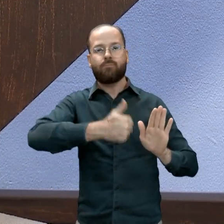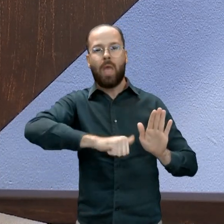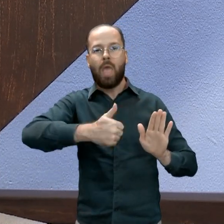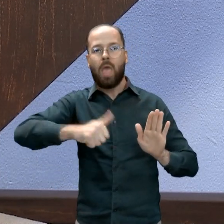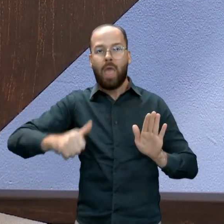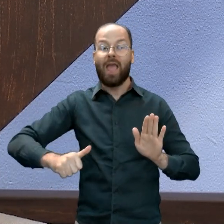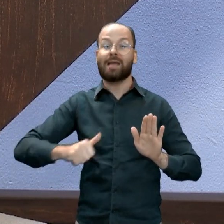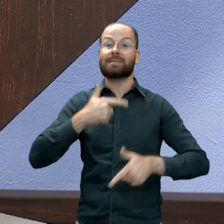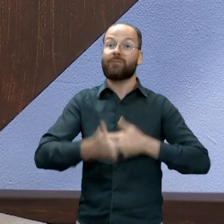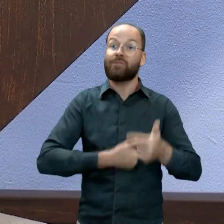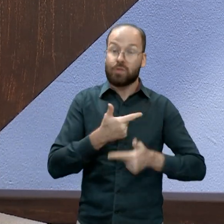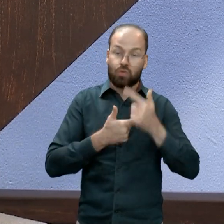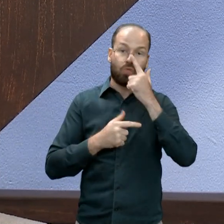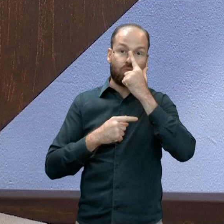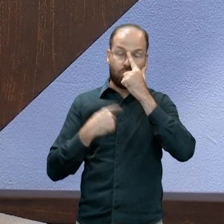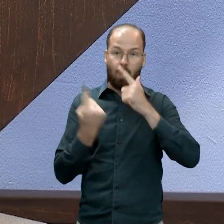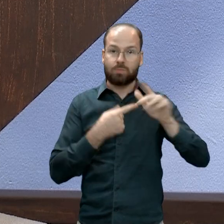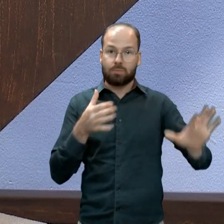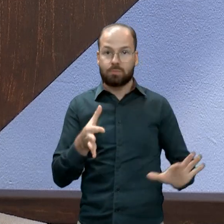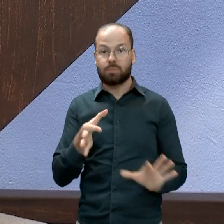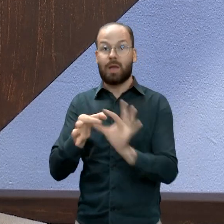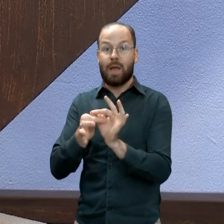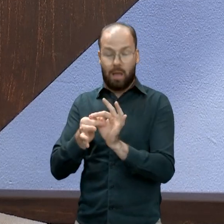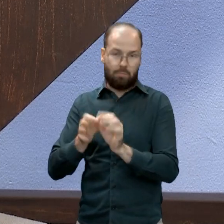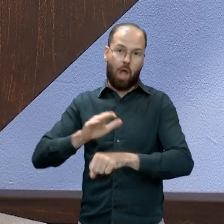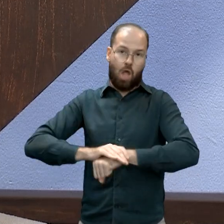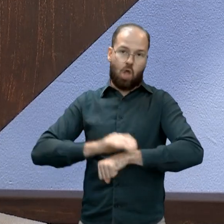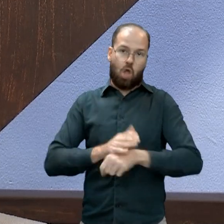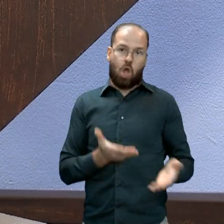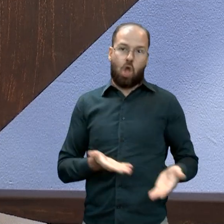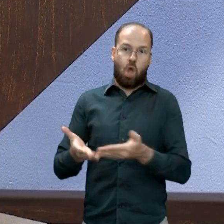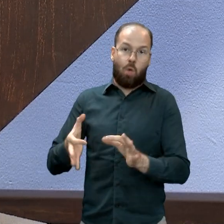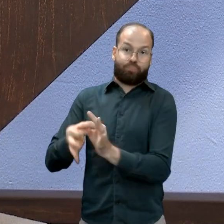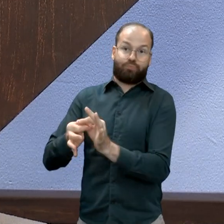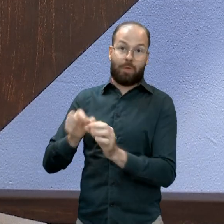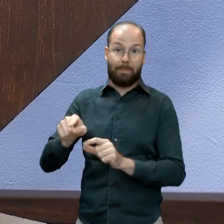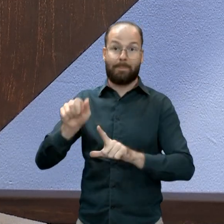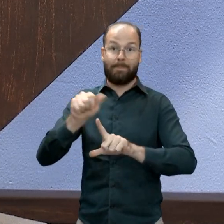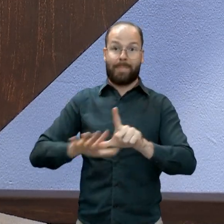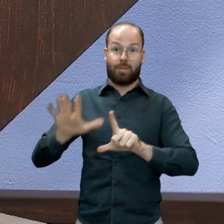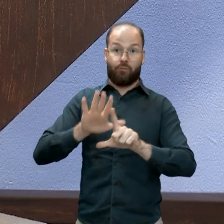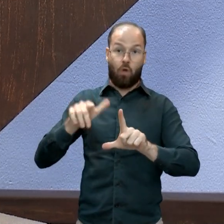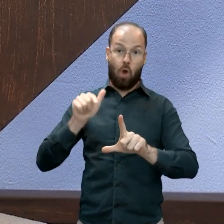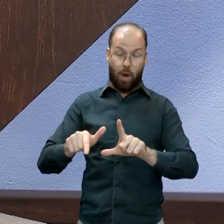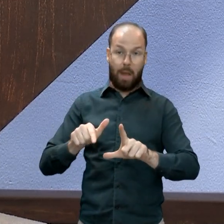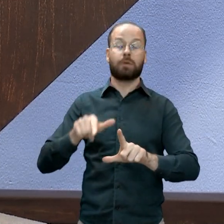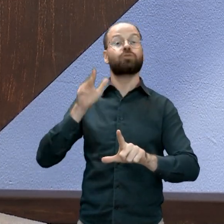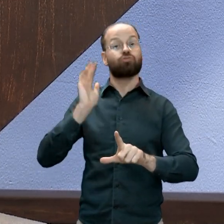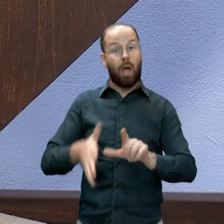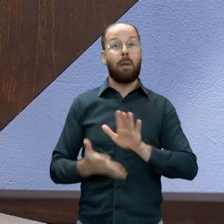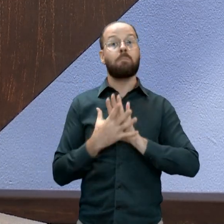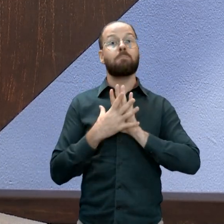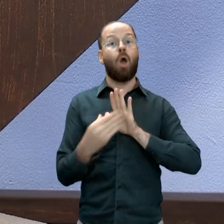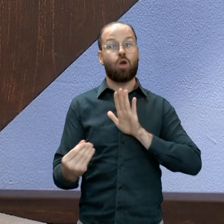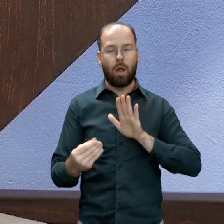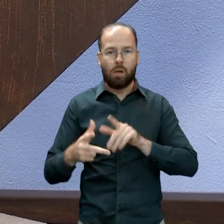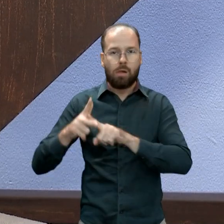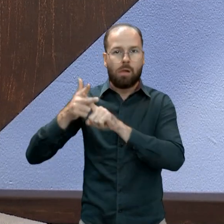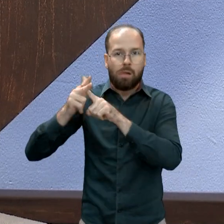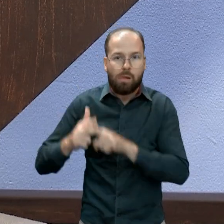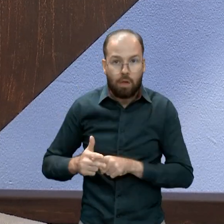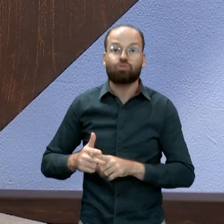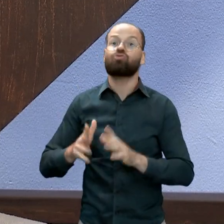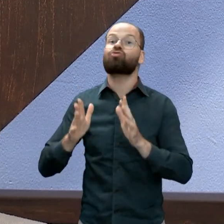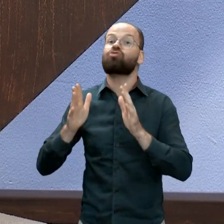coletamos automaticamente dessa plataforma e a partir do nosso modelo que já foi calibrado, ela faz uma